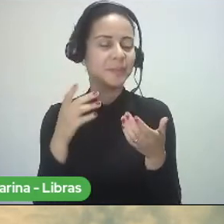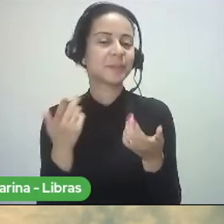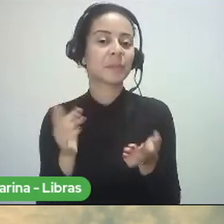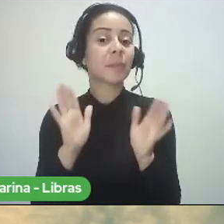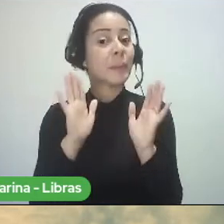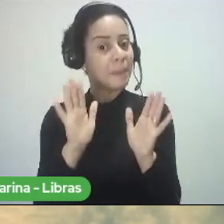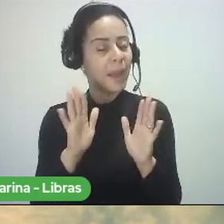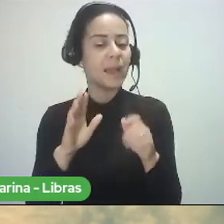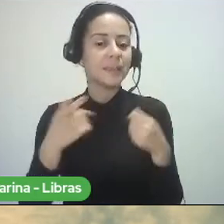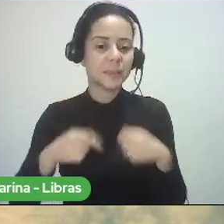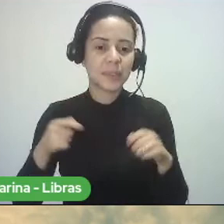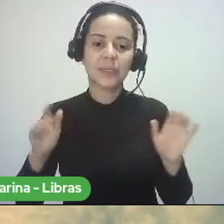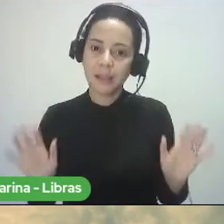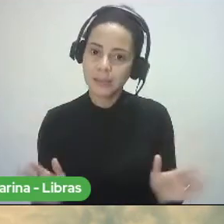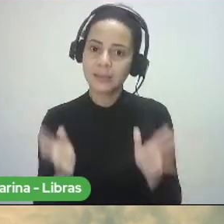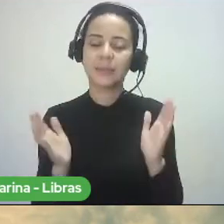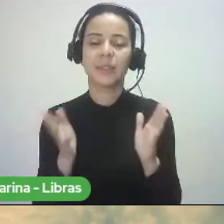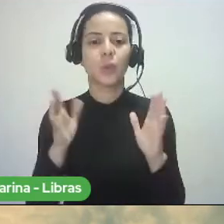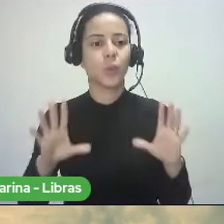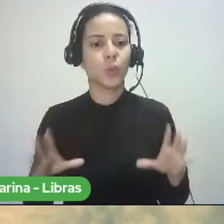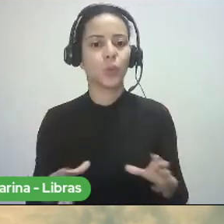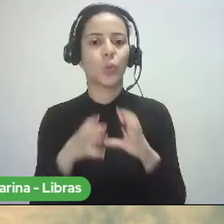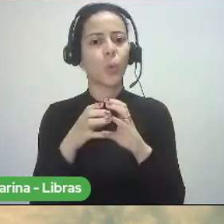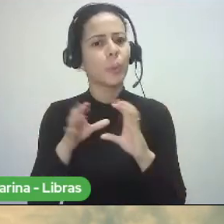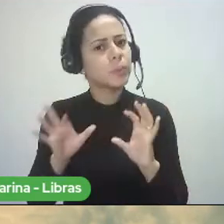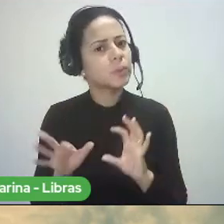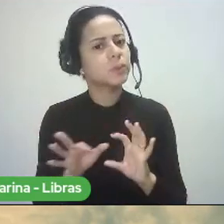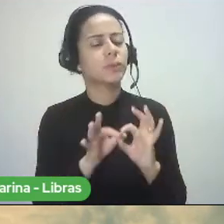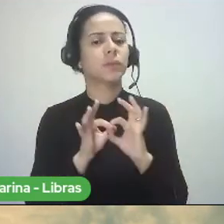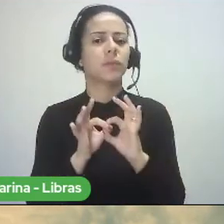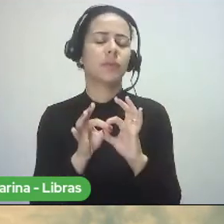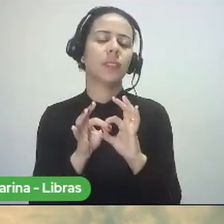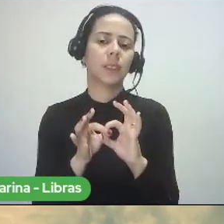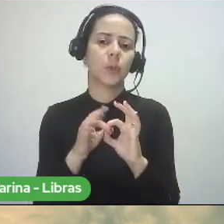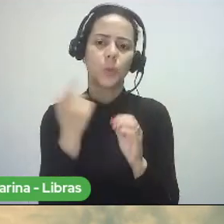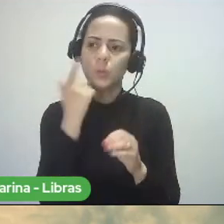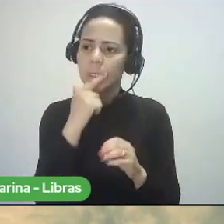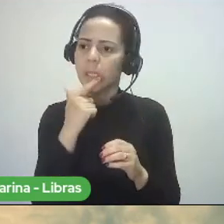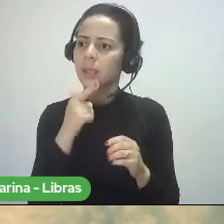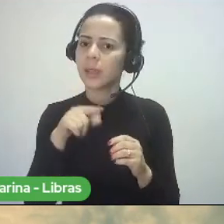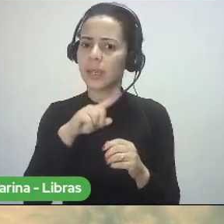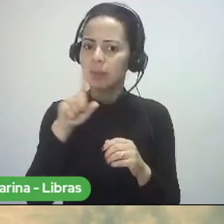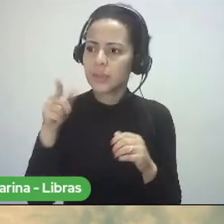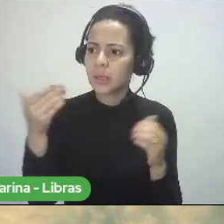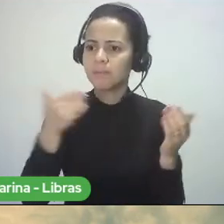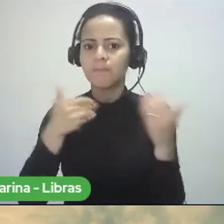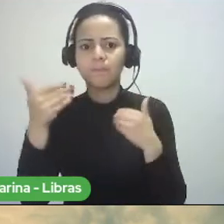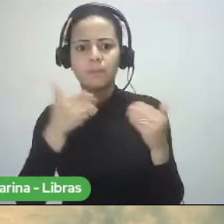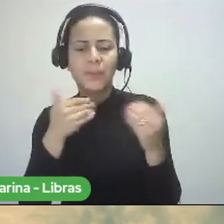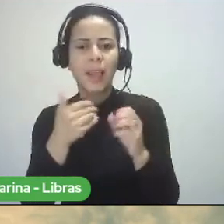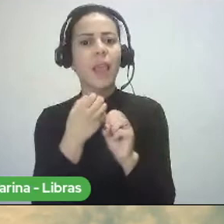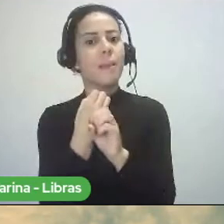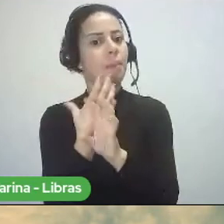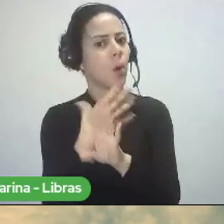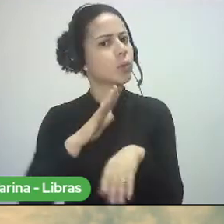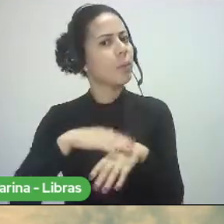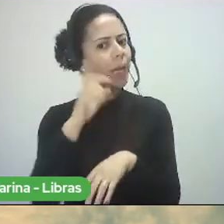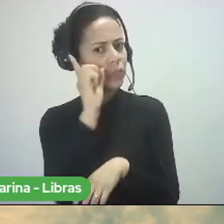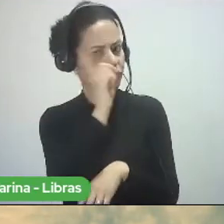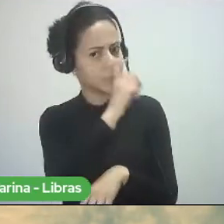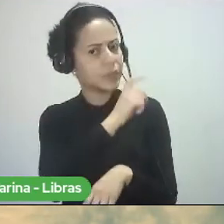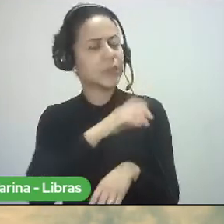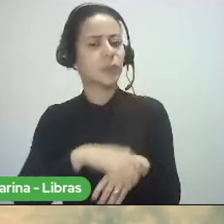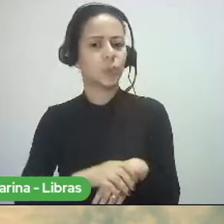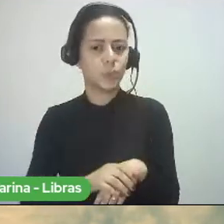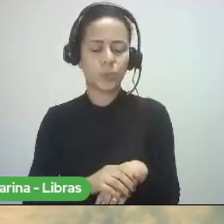participantes e da gente obter participação é muito mais difícil no ambiente remoto, né?